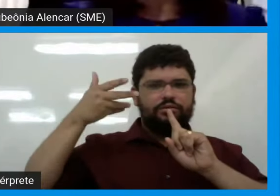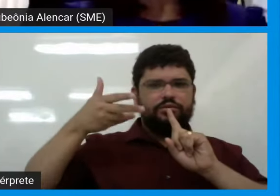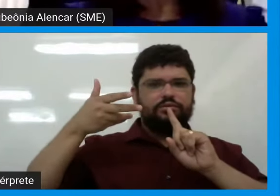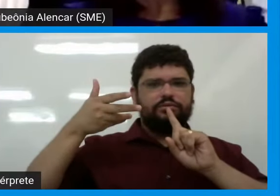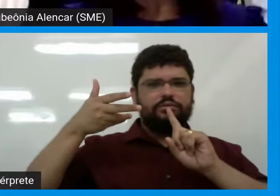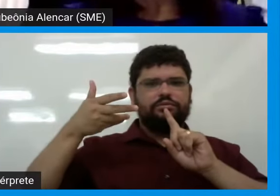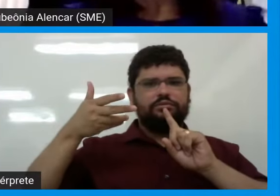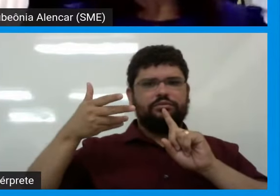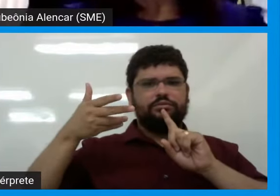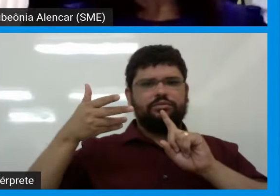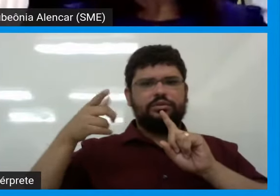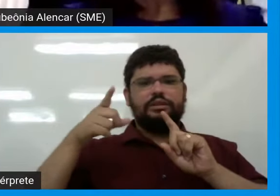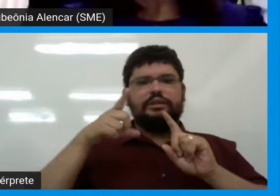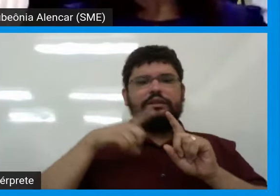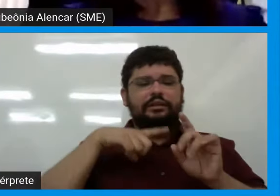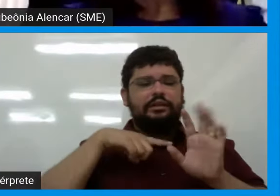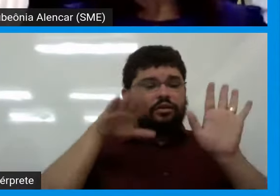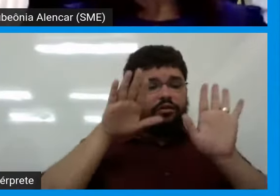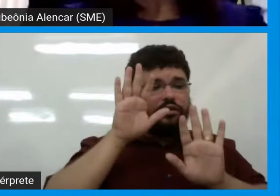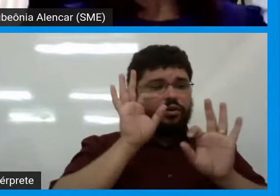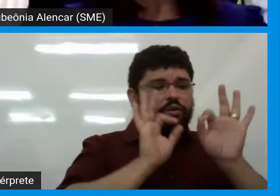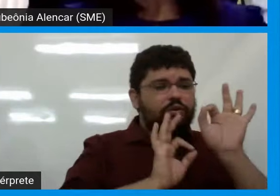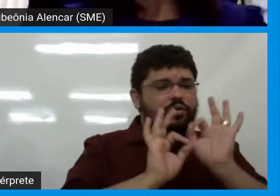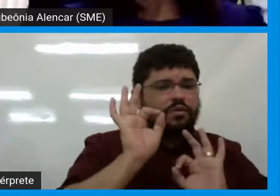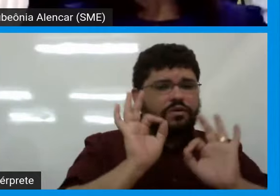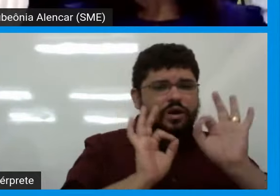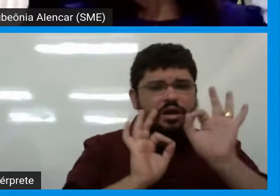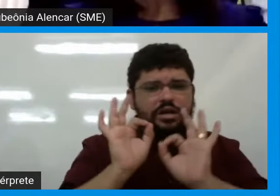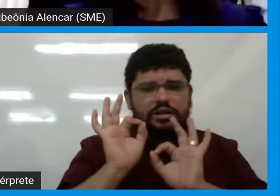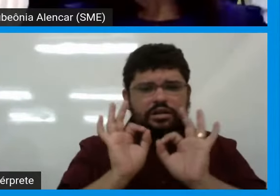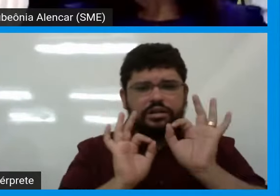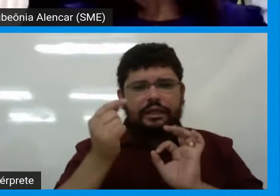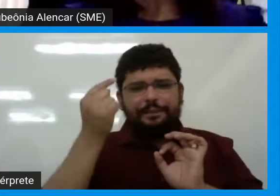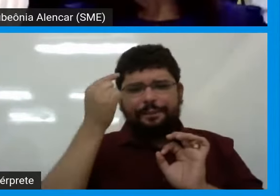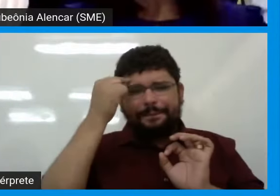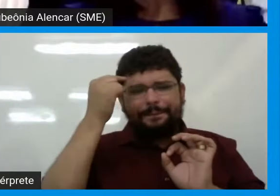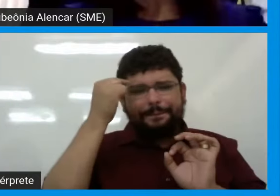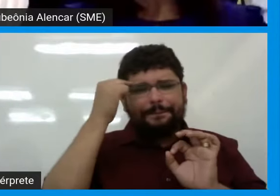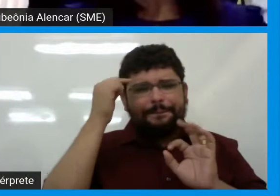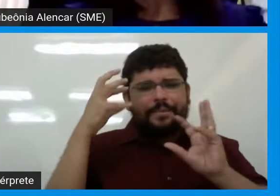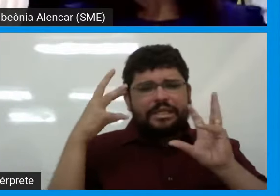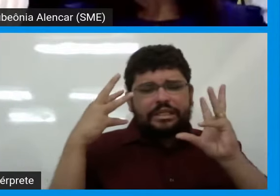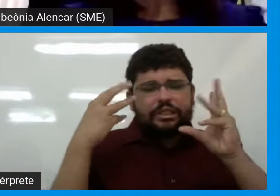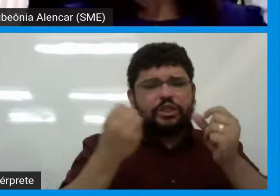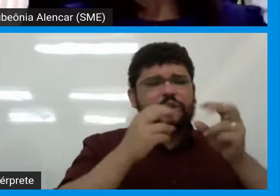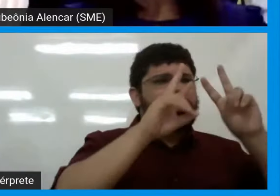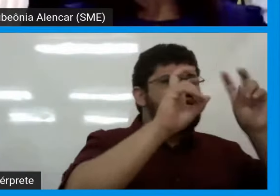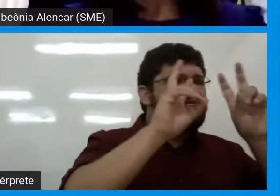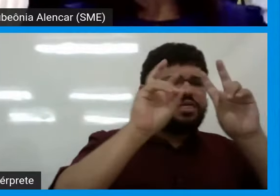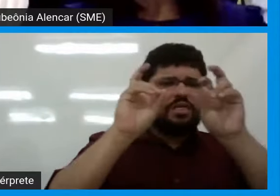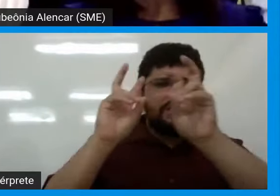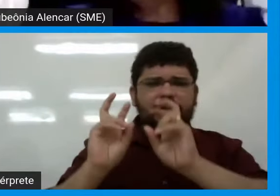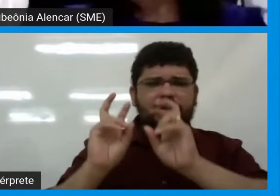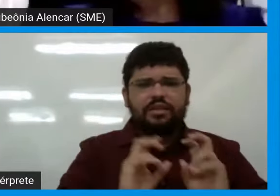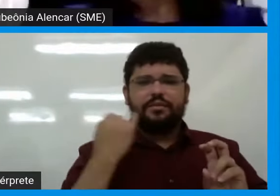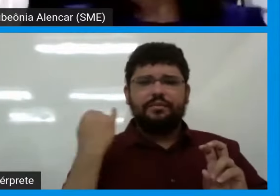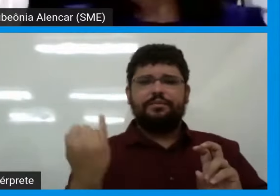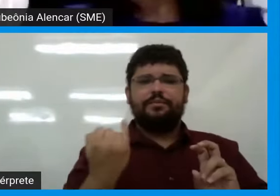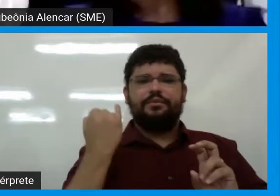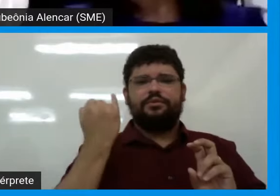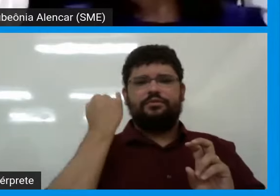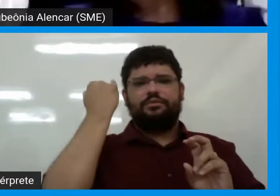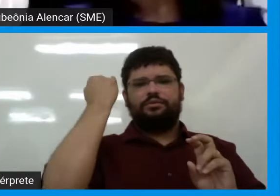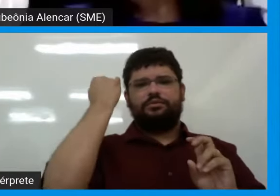muito cuidado, com muito para que nós pudéssemos abordar temáticas que fossem